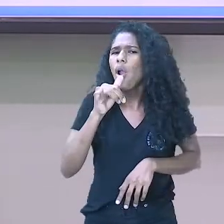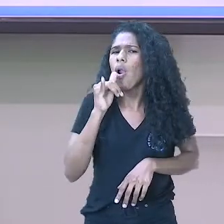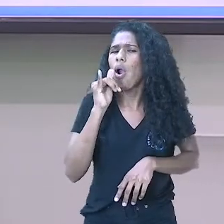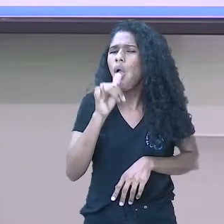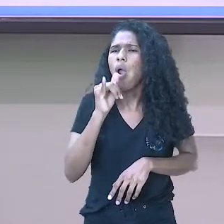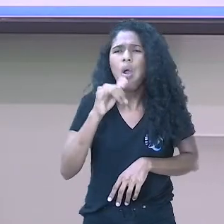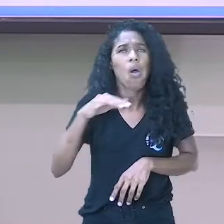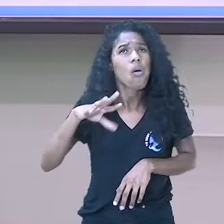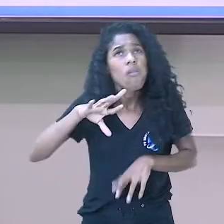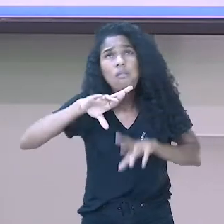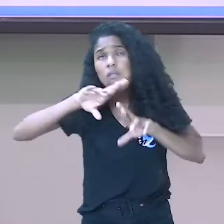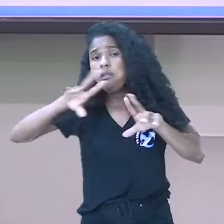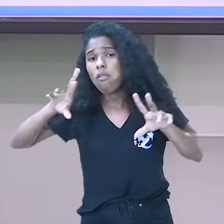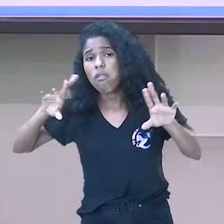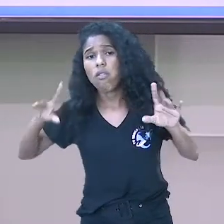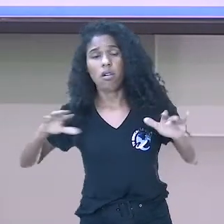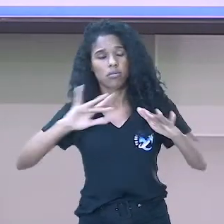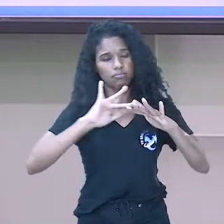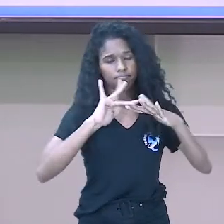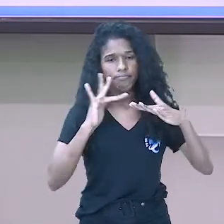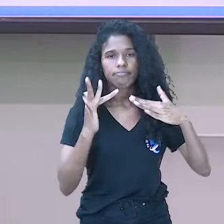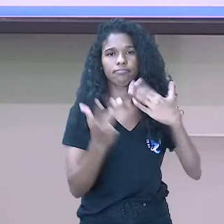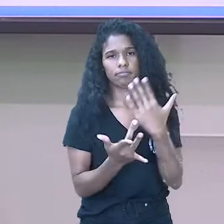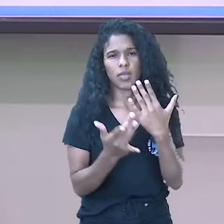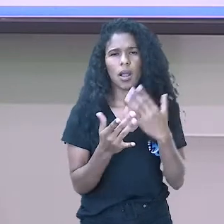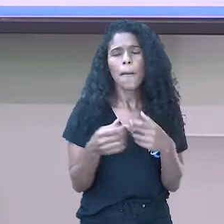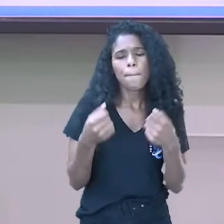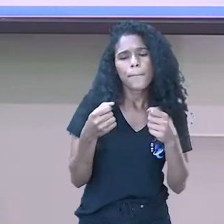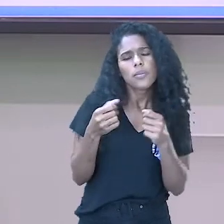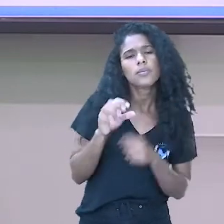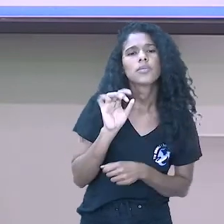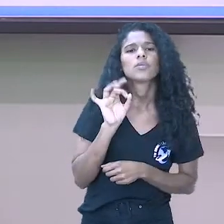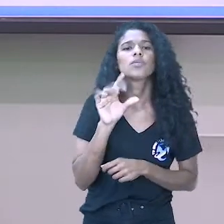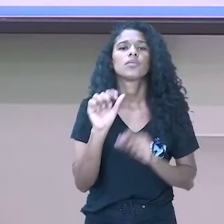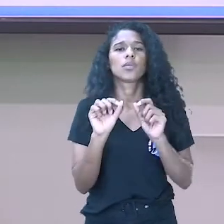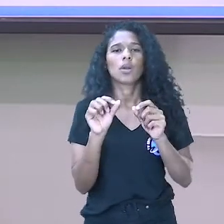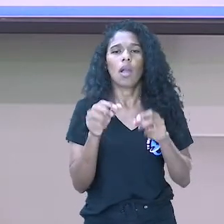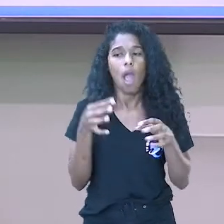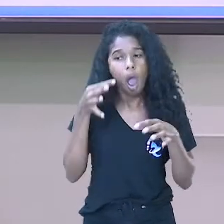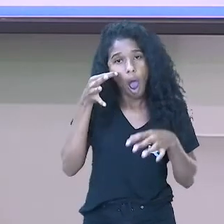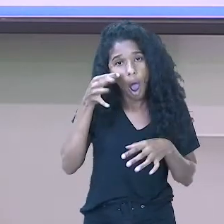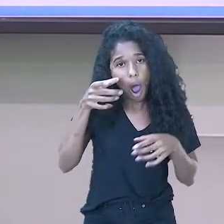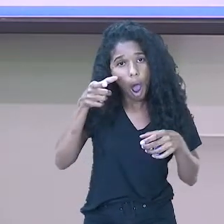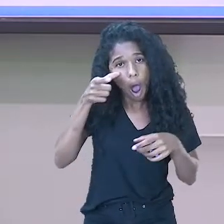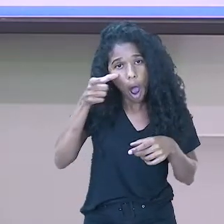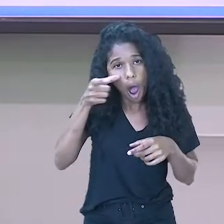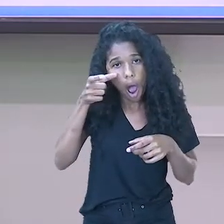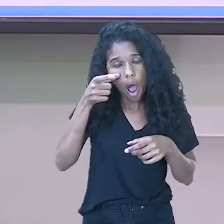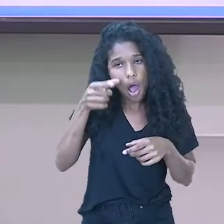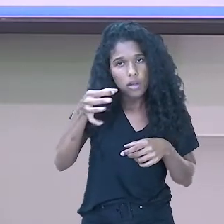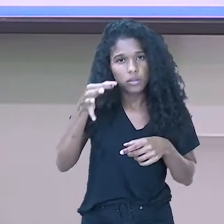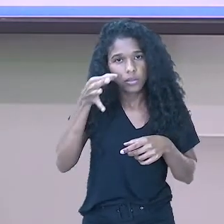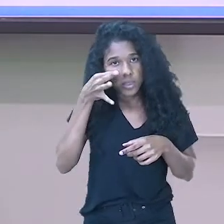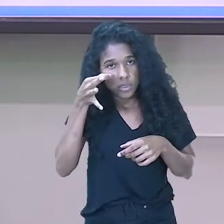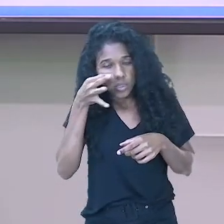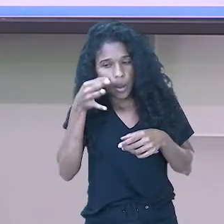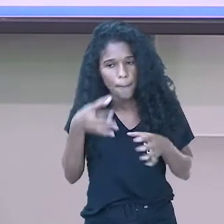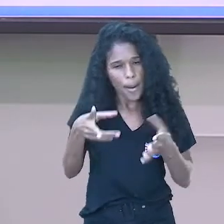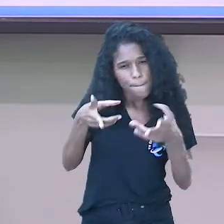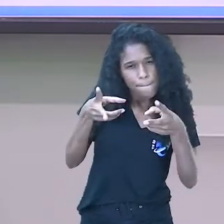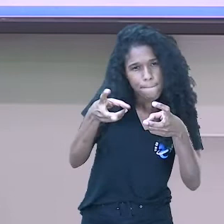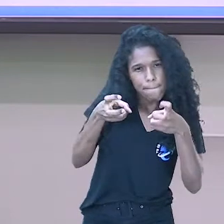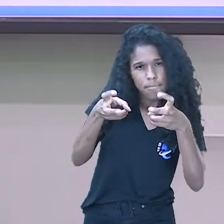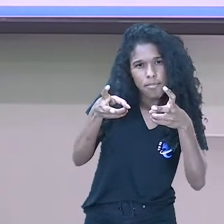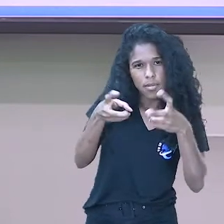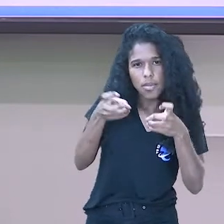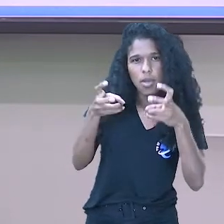gente conseguir perceber as características do gênero que você vai ver, hora ou outra, que lá no Instagram, no Facebook, tem